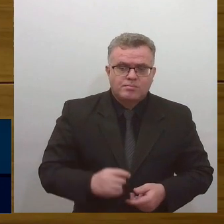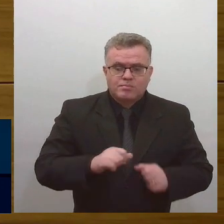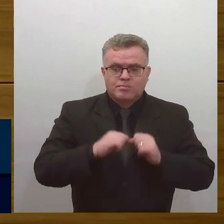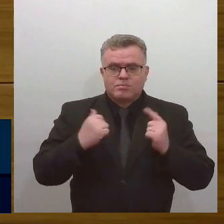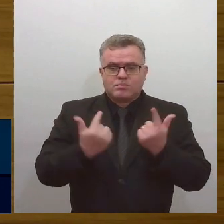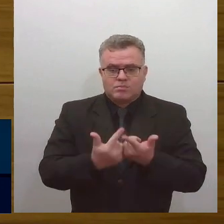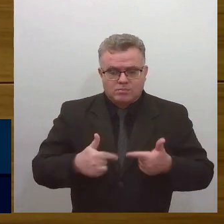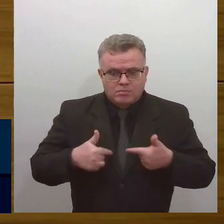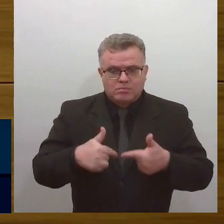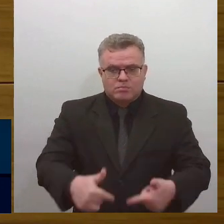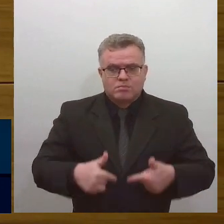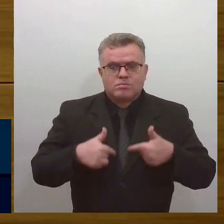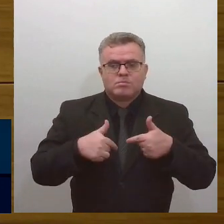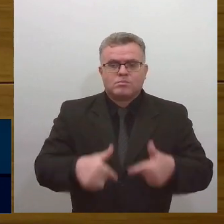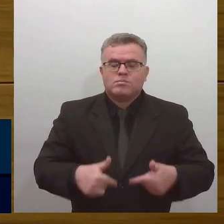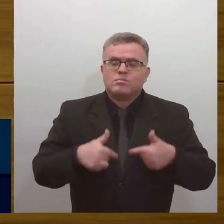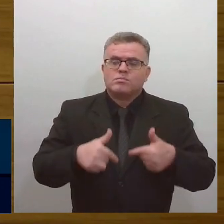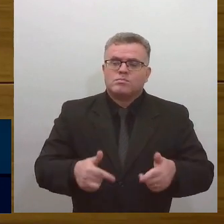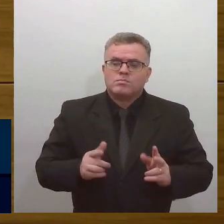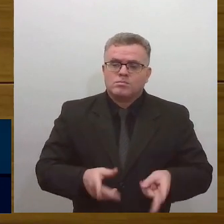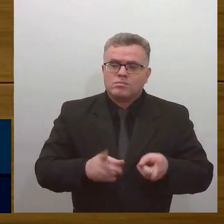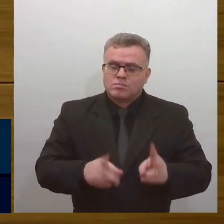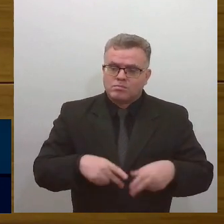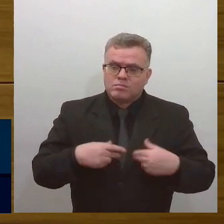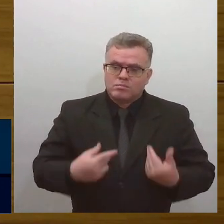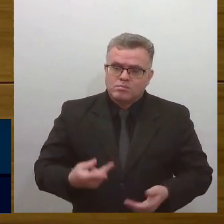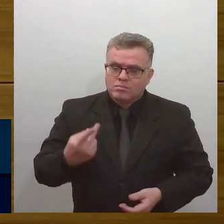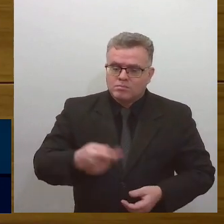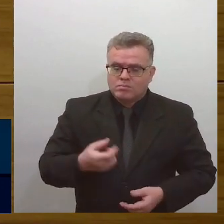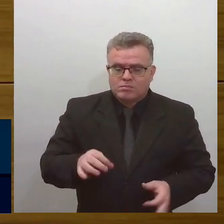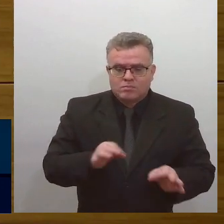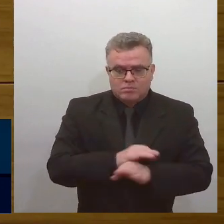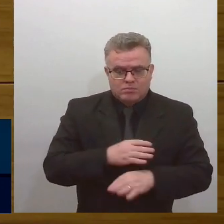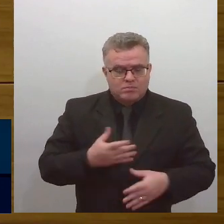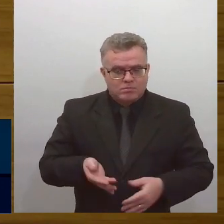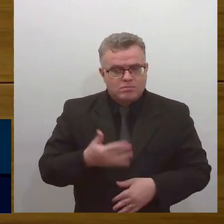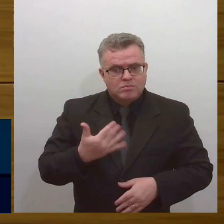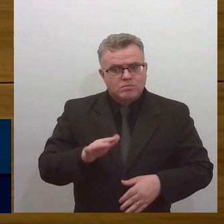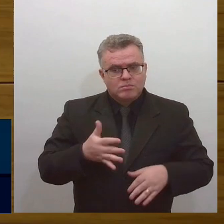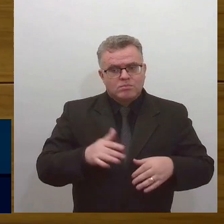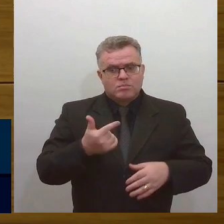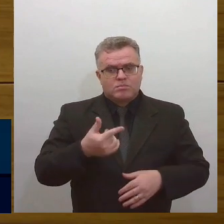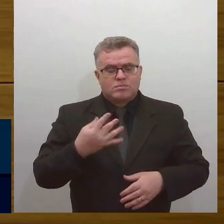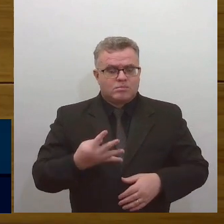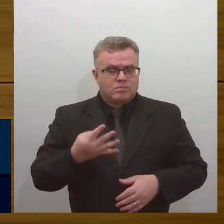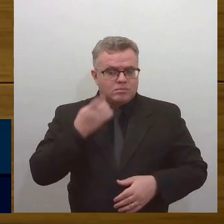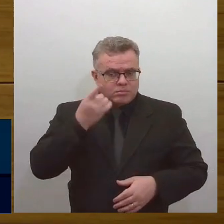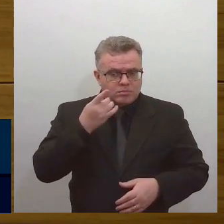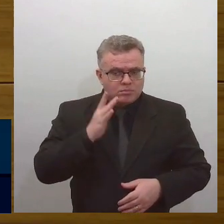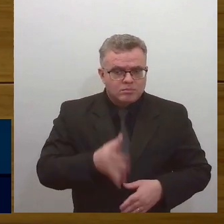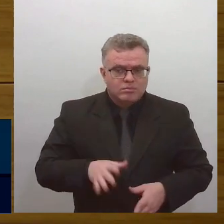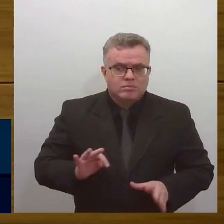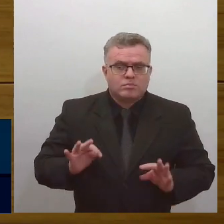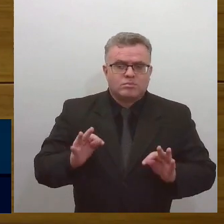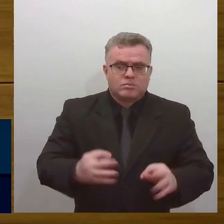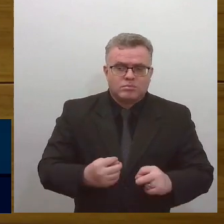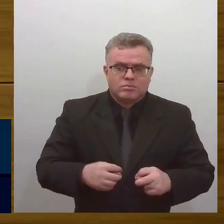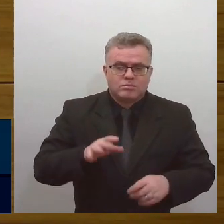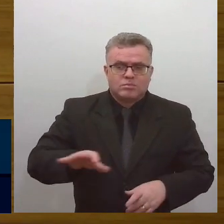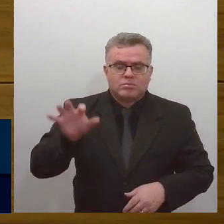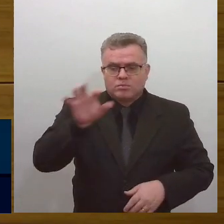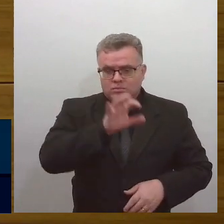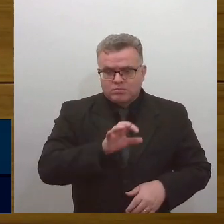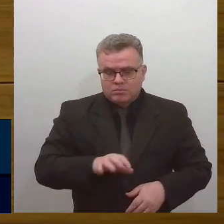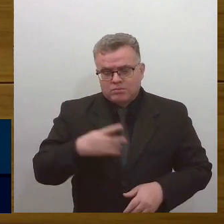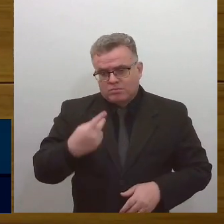a Assembleia Legislativa eh do Estado de Sergipe ela com 24 Deputados de todas as regiões do Estado então tudo que é